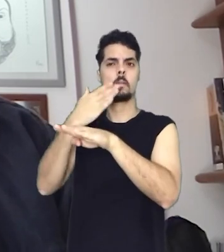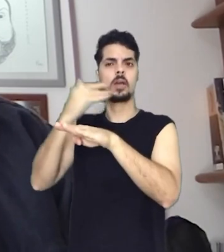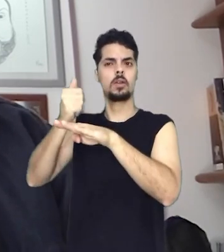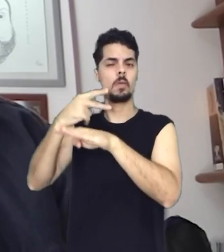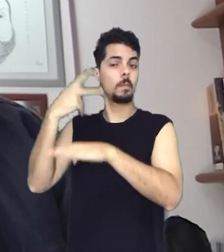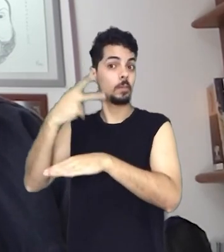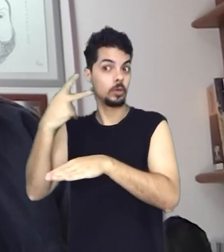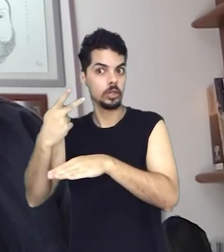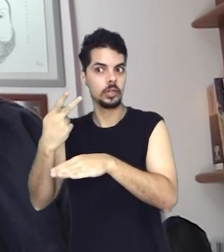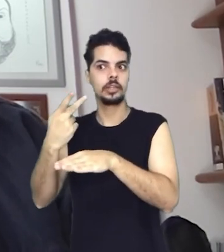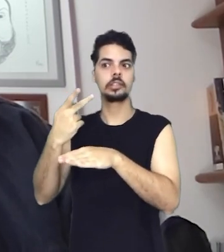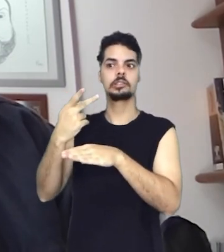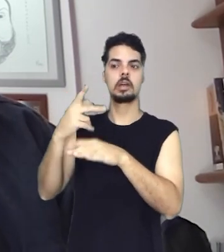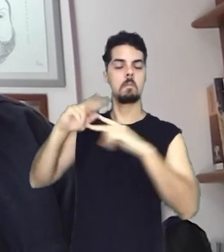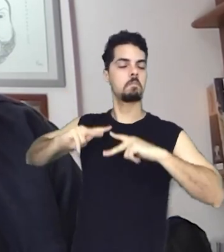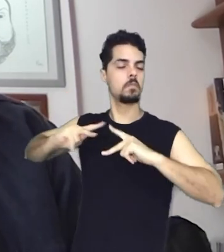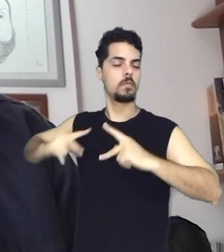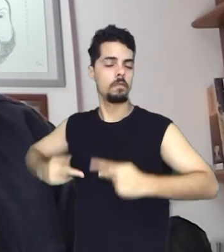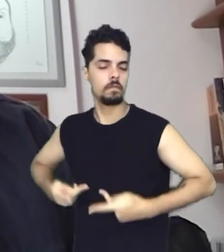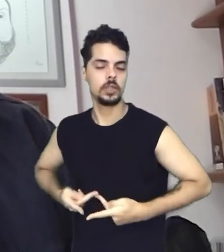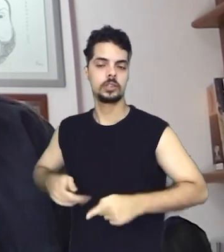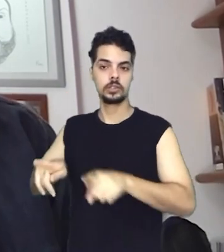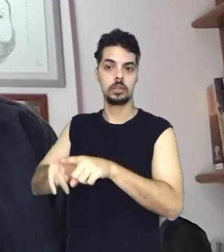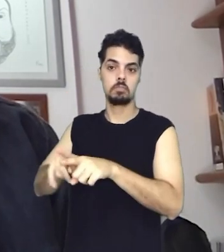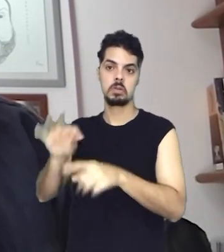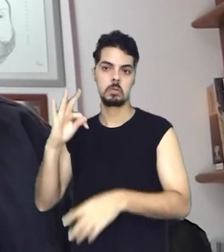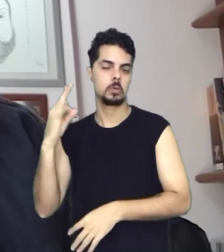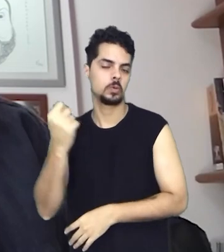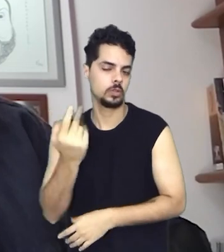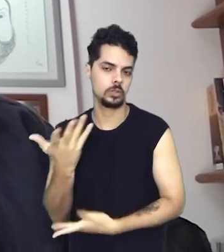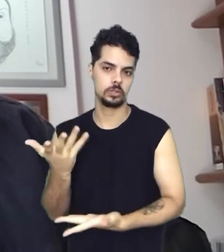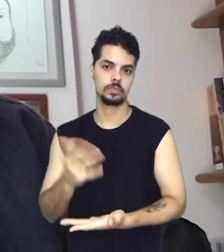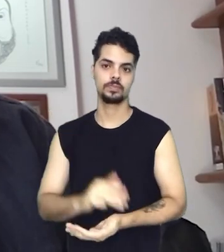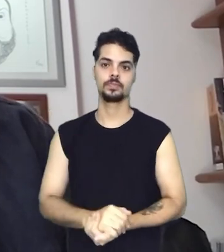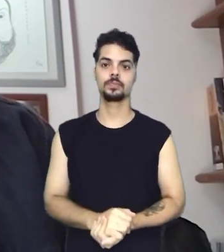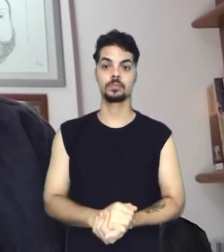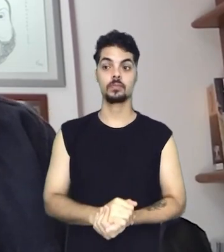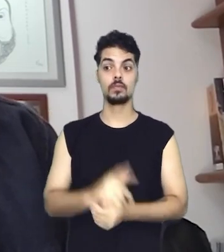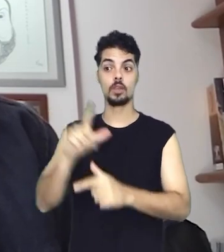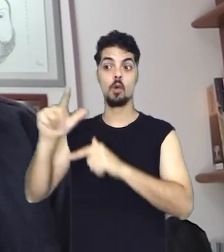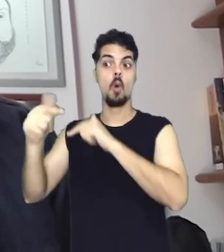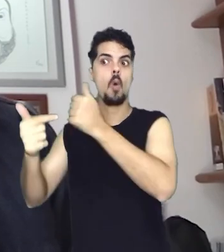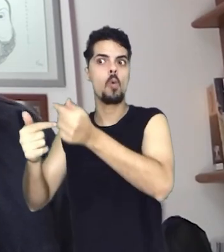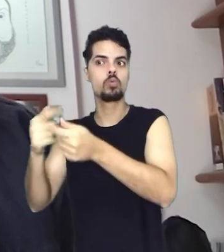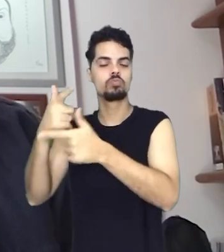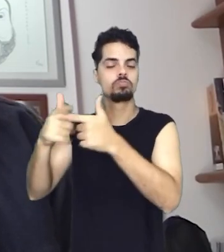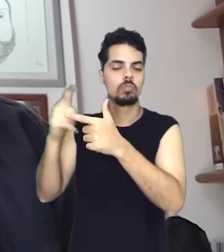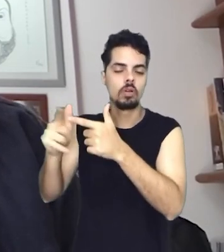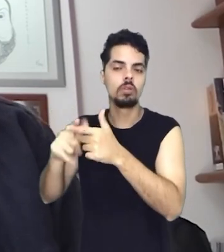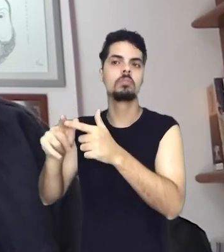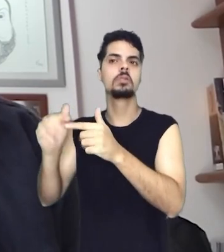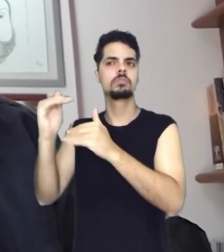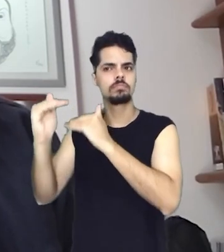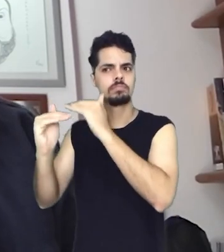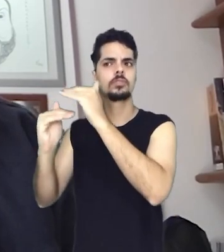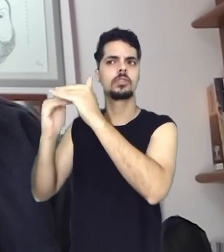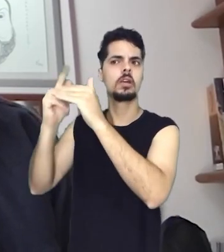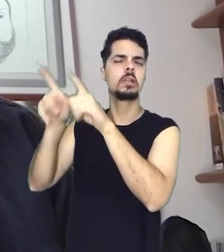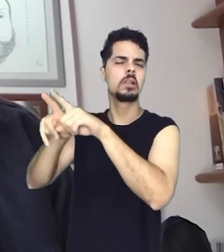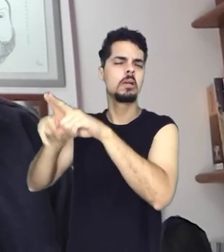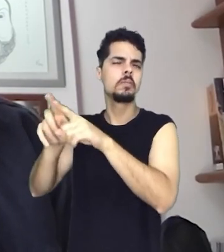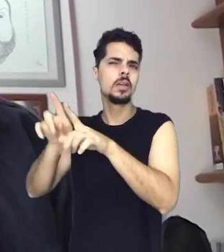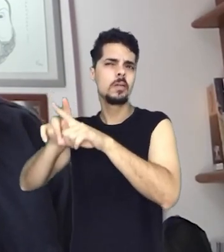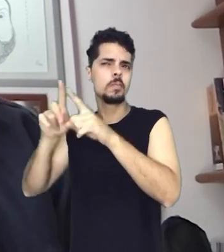essa luta pela igualdade política buscou fontes de inspiração em outros contextos dentro dos quais obviamente